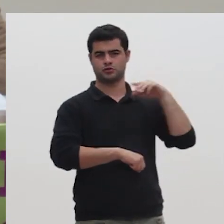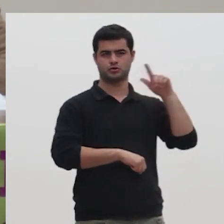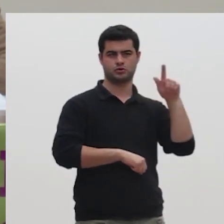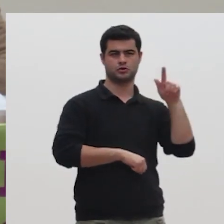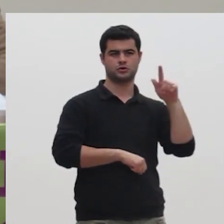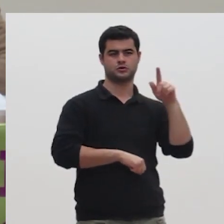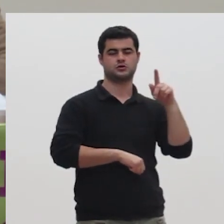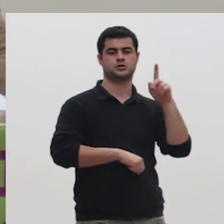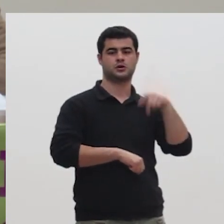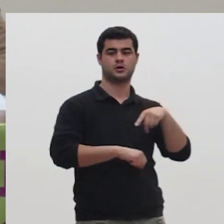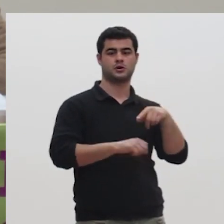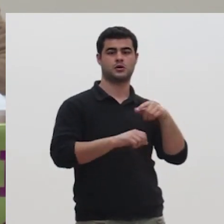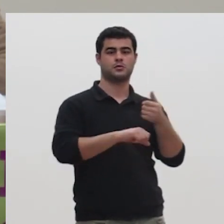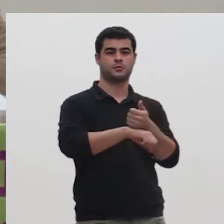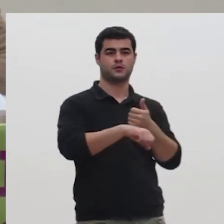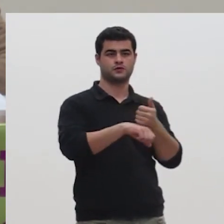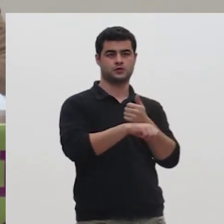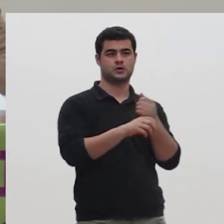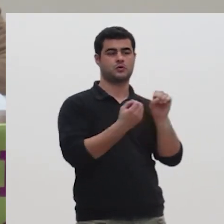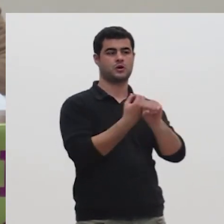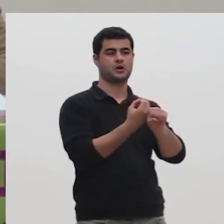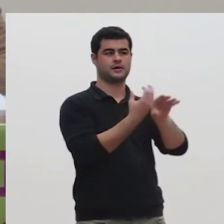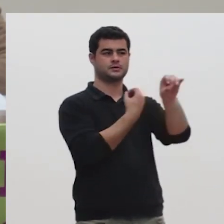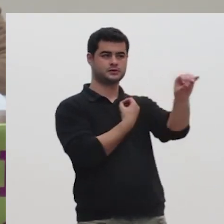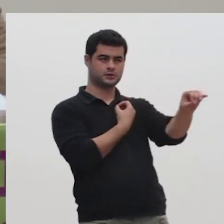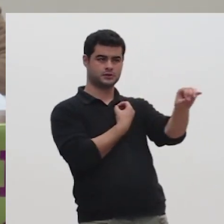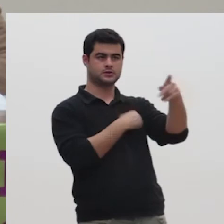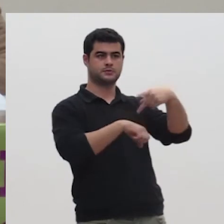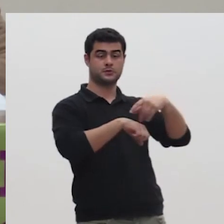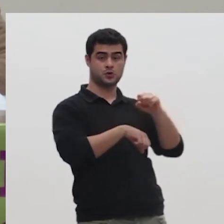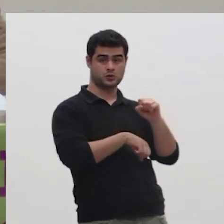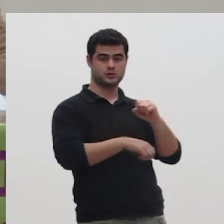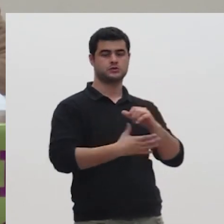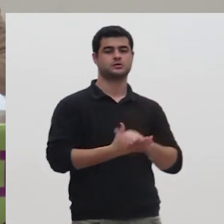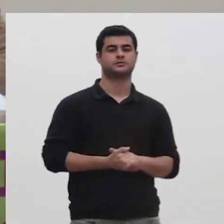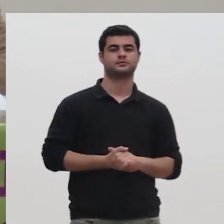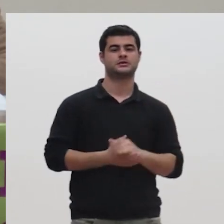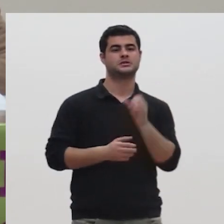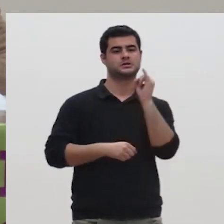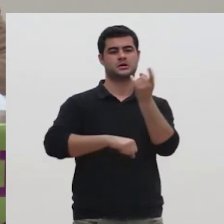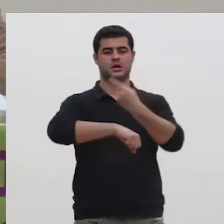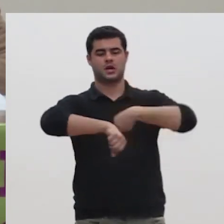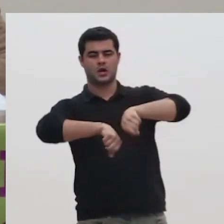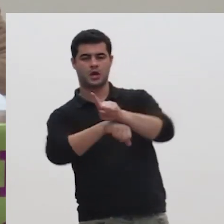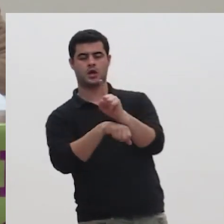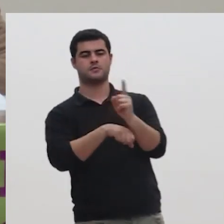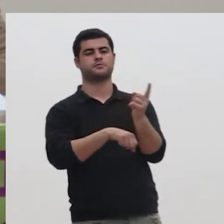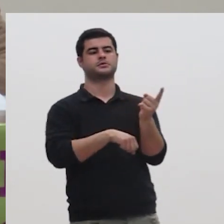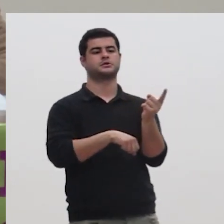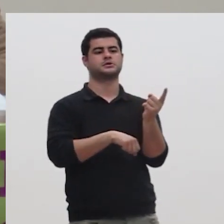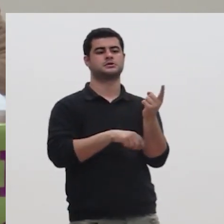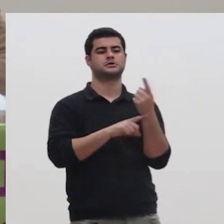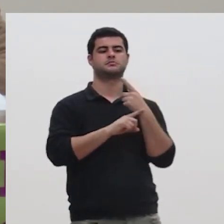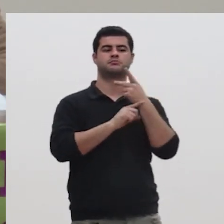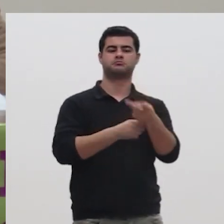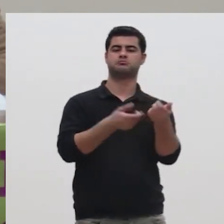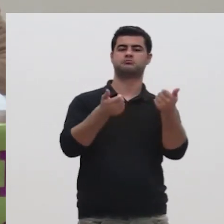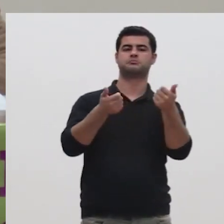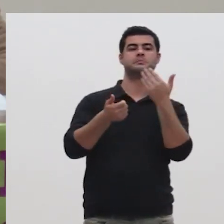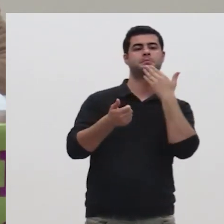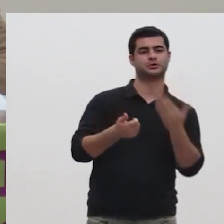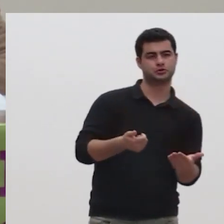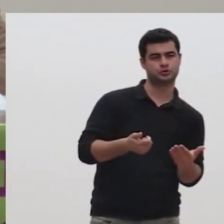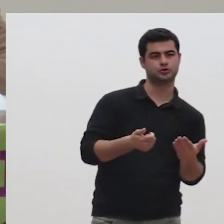distância, porque se o APCN, né, ou seja, se a CAPES vier a sufragar esse